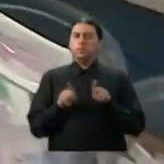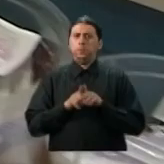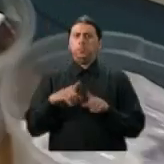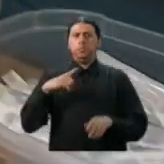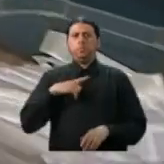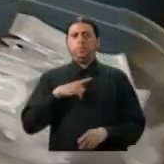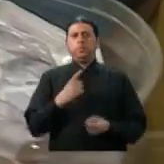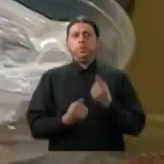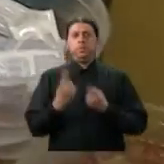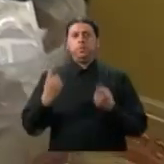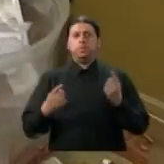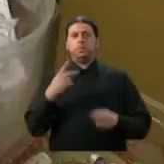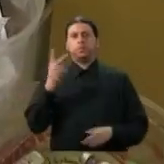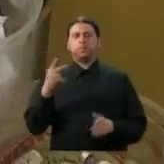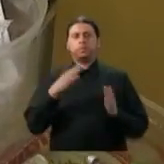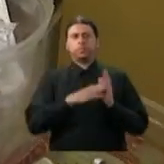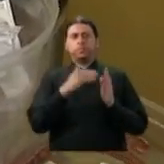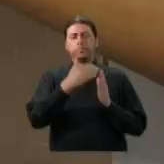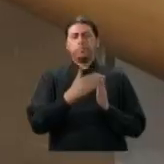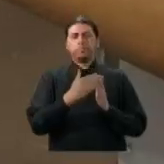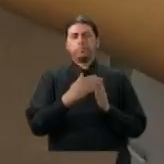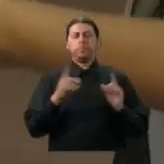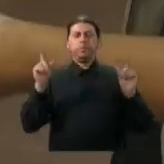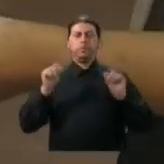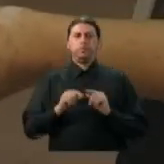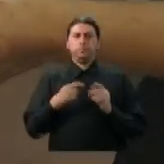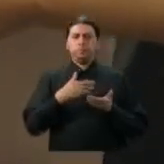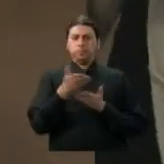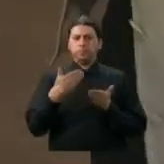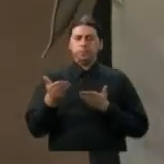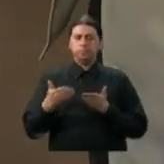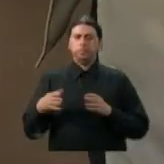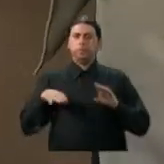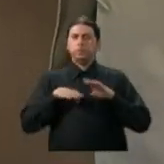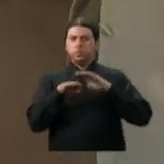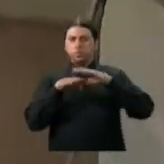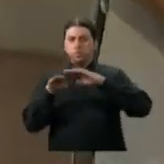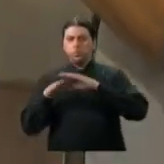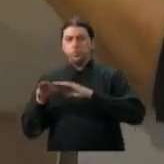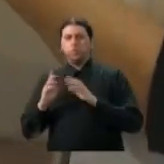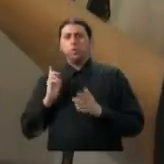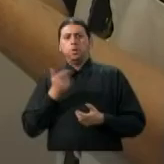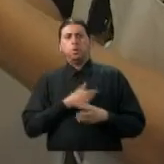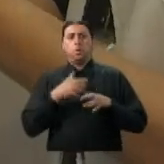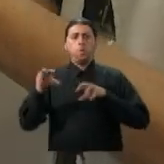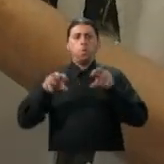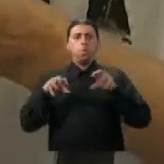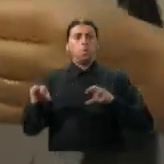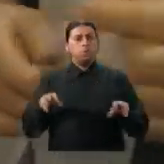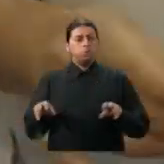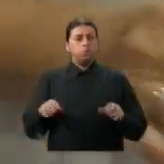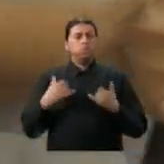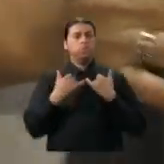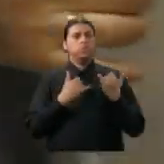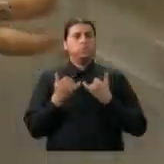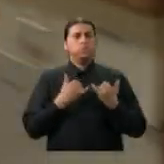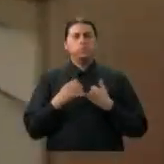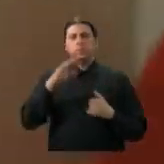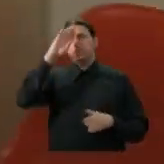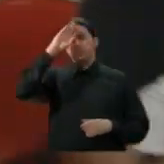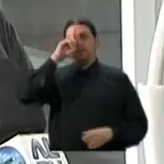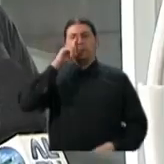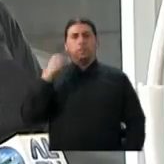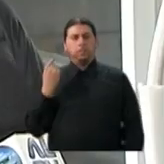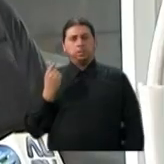do calendário que, pela diminuição de oferta, de estoque, a gente concentra em alguns locais. Por exemplo,